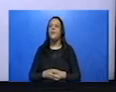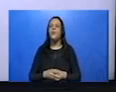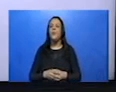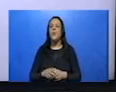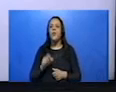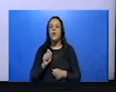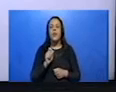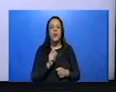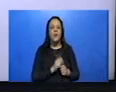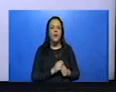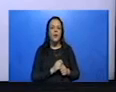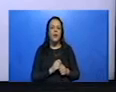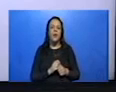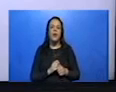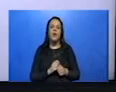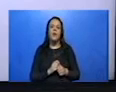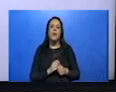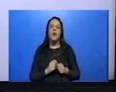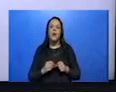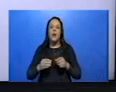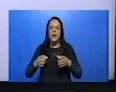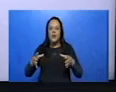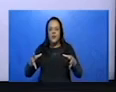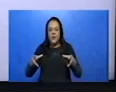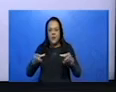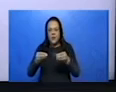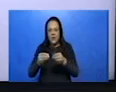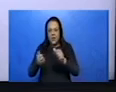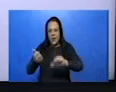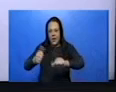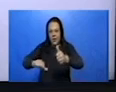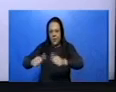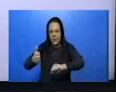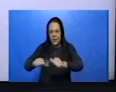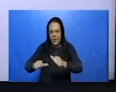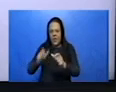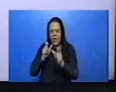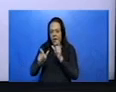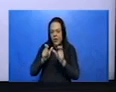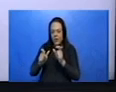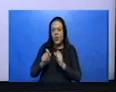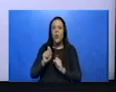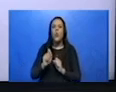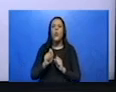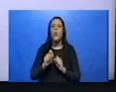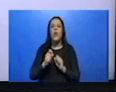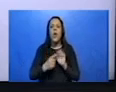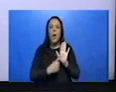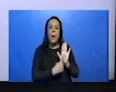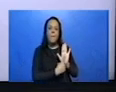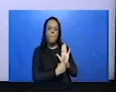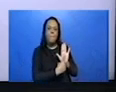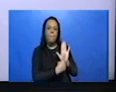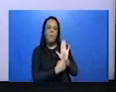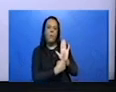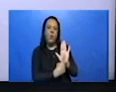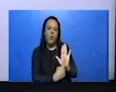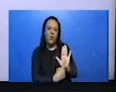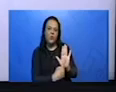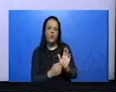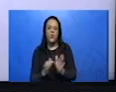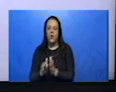falamos, ela busca apresentar uma obra ao leitor. Então, eu vou apresentar aquela obra. Pode ser também um ouvinte, pode